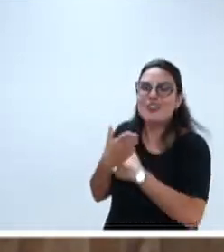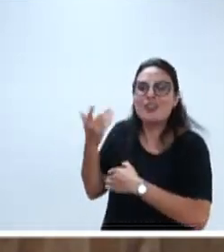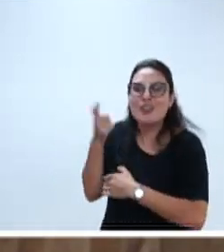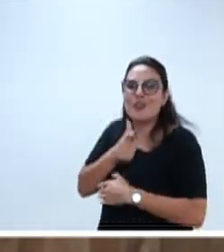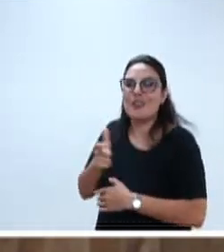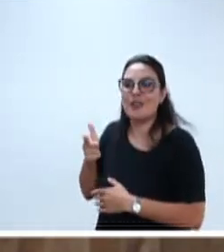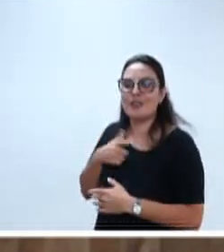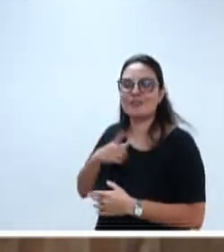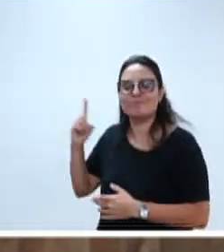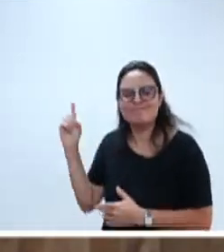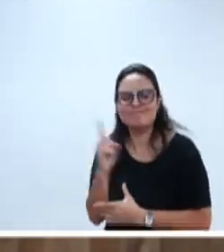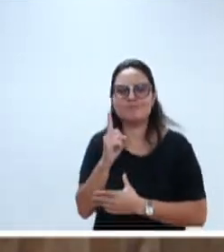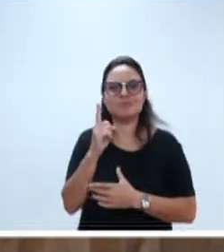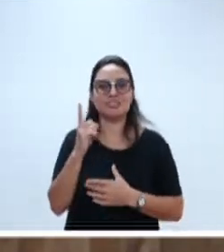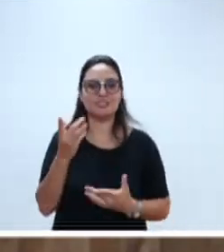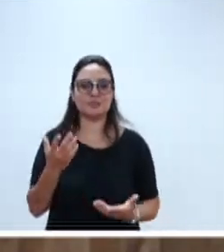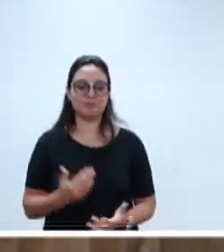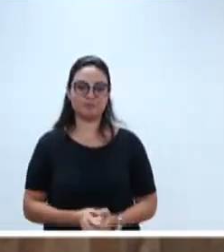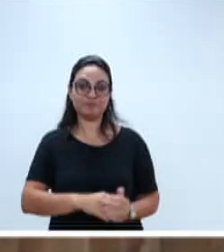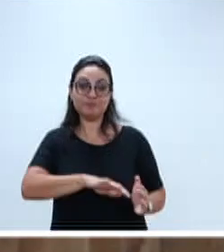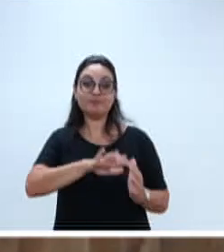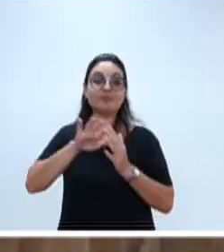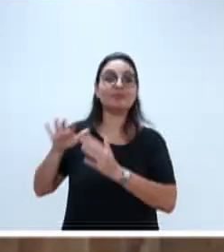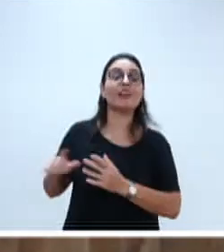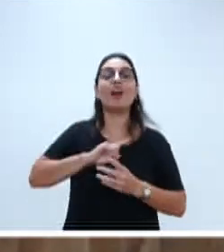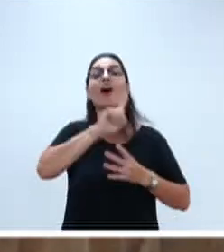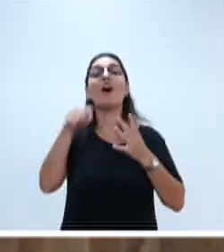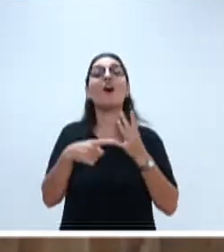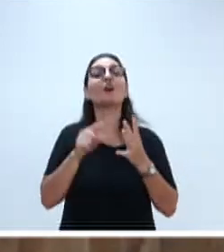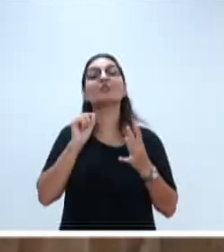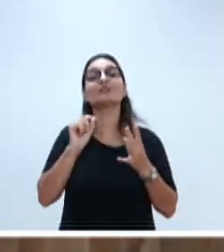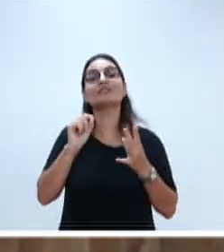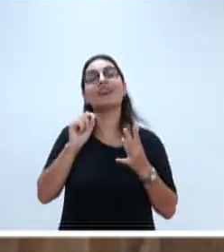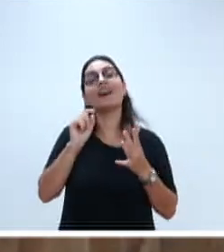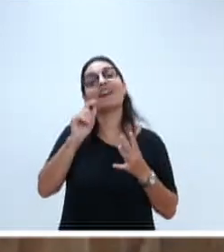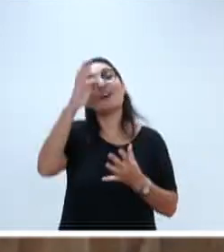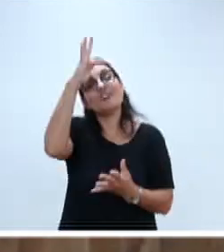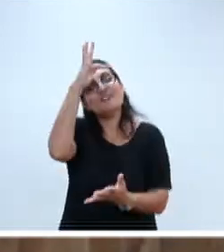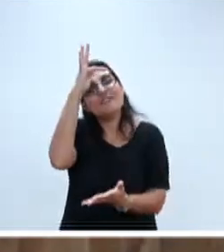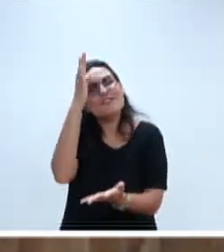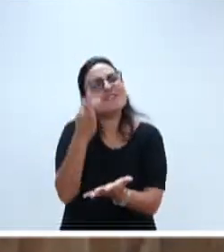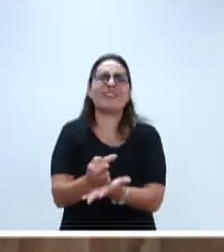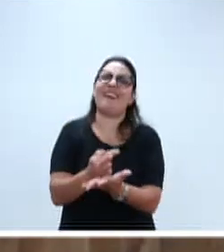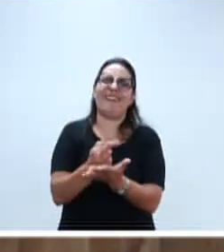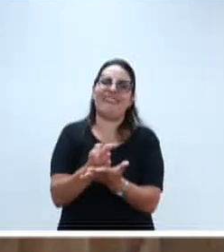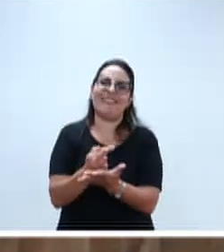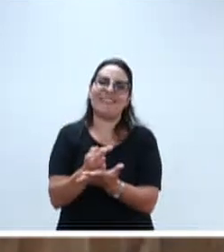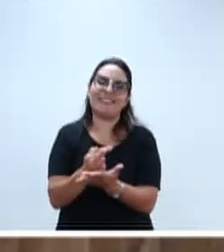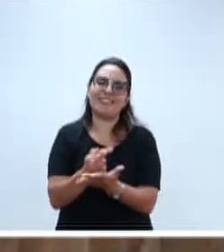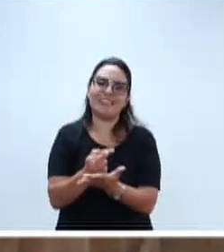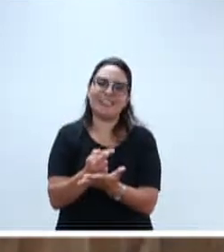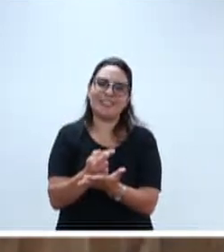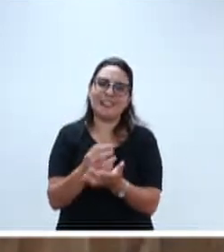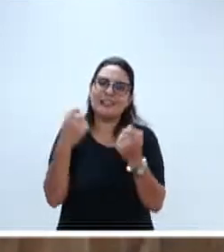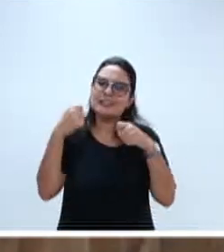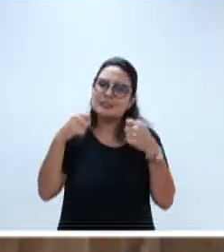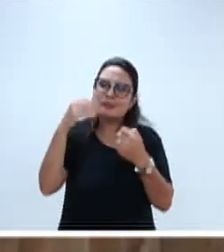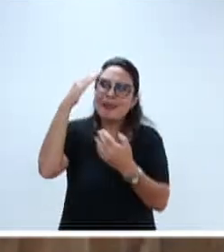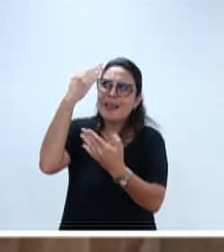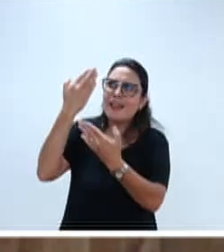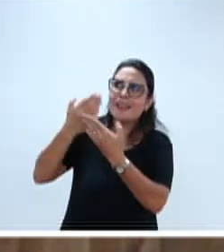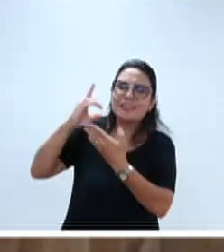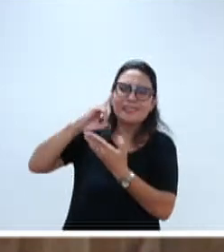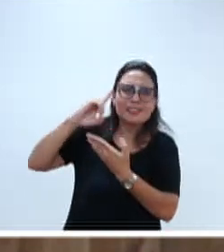Um outro ingrediente muito importante é fé em Deus. Fé em Deus. Deixa eu falar uma coisa para você, meu